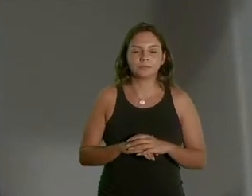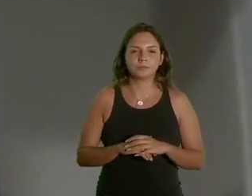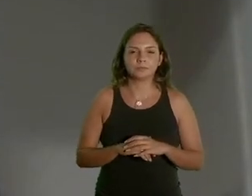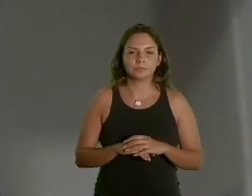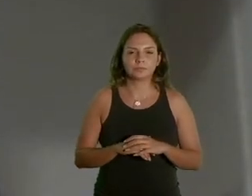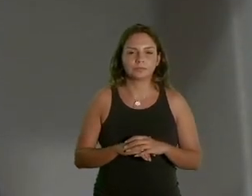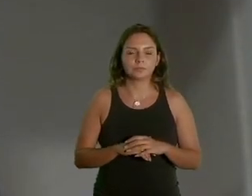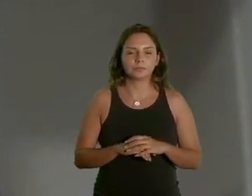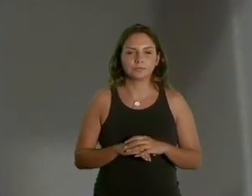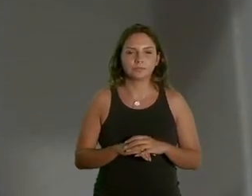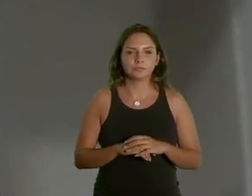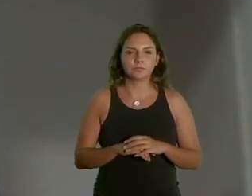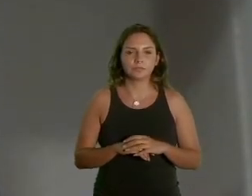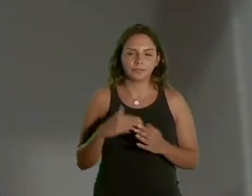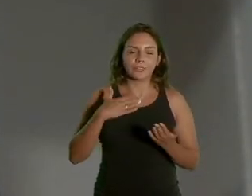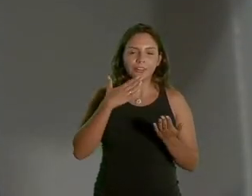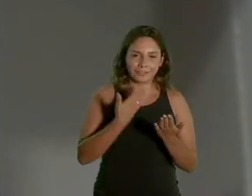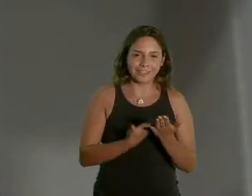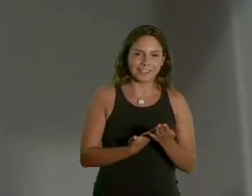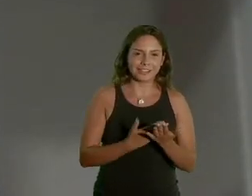Por eles que eu sou fascinado.